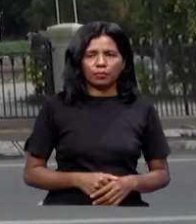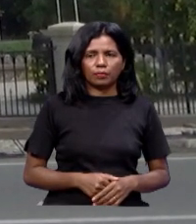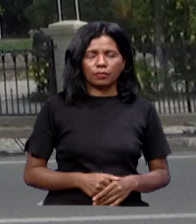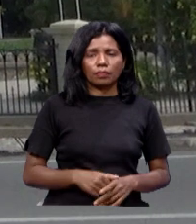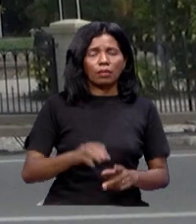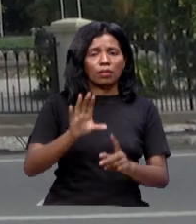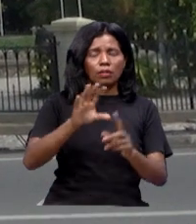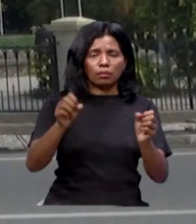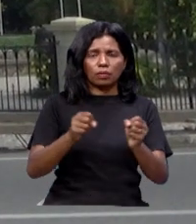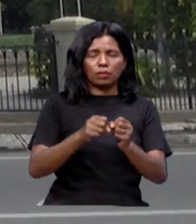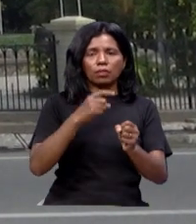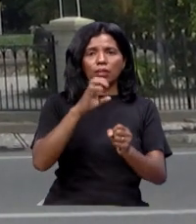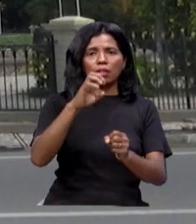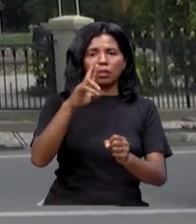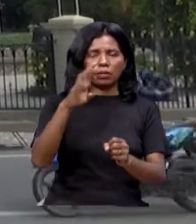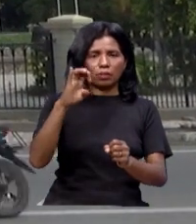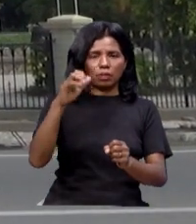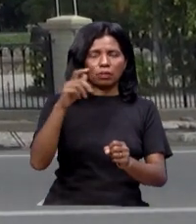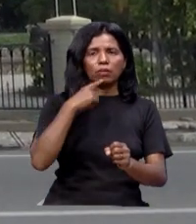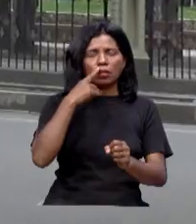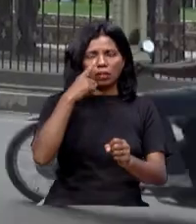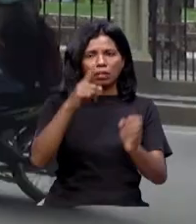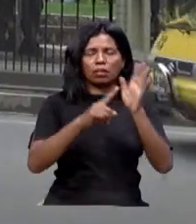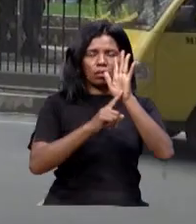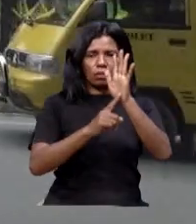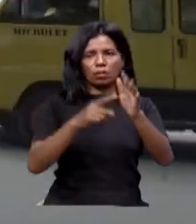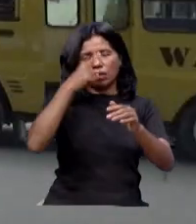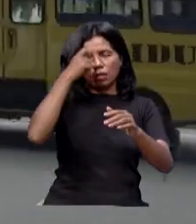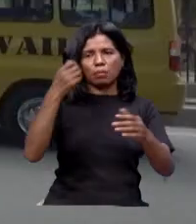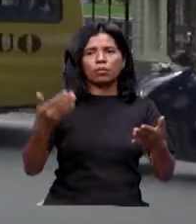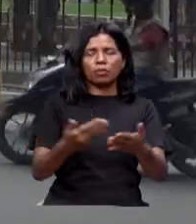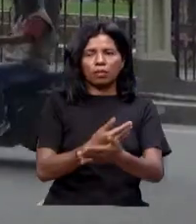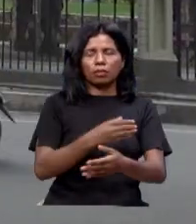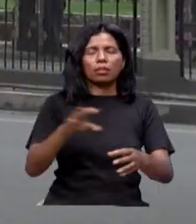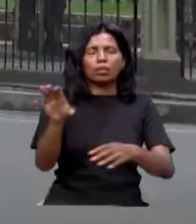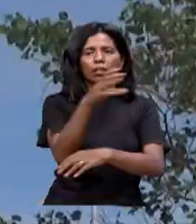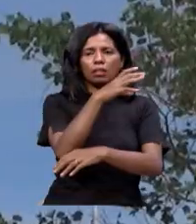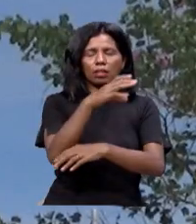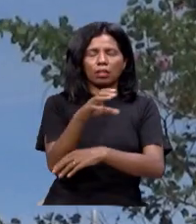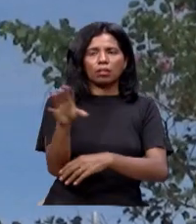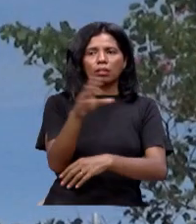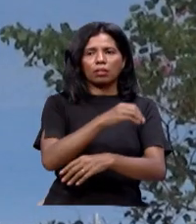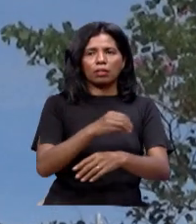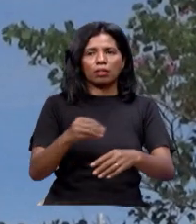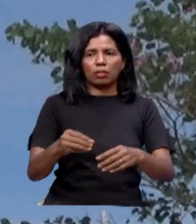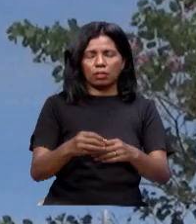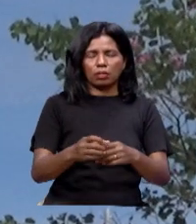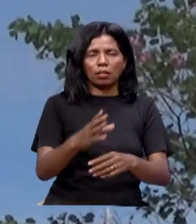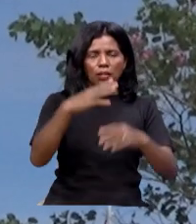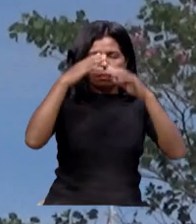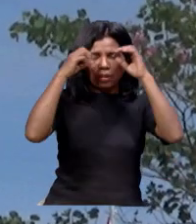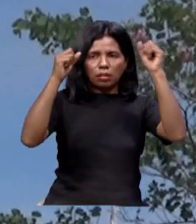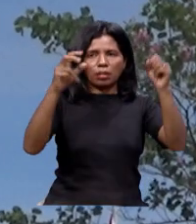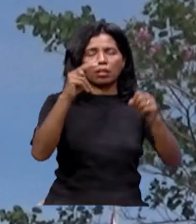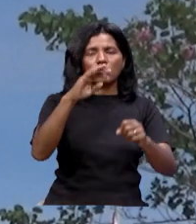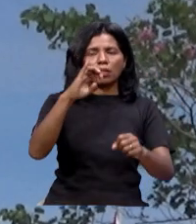Chefe Suku Comoro, é o rico da Costa de Jesus, a tal questão, né? Tamba Fufon inaugura jardim no estátua presidente Nicolau Lobato,